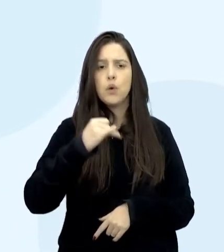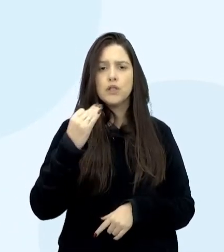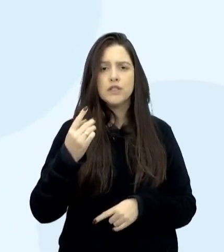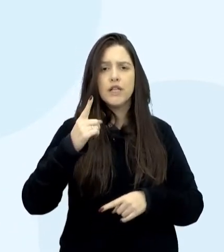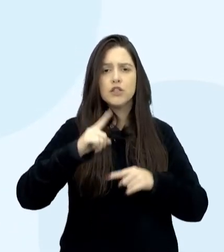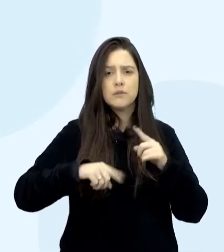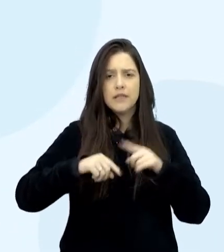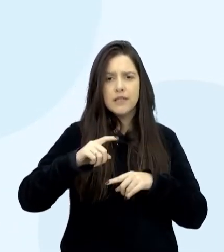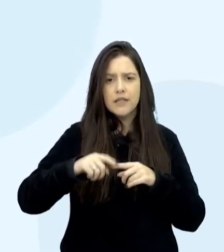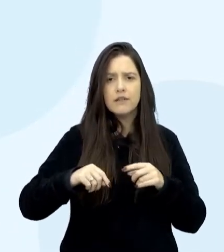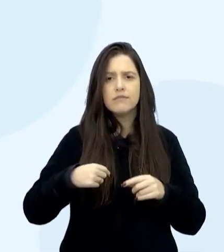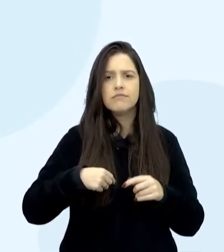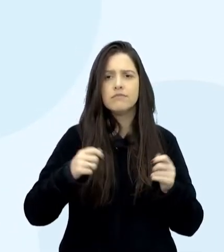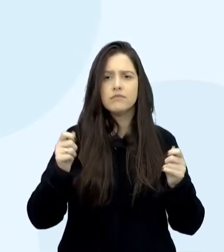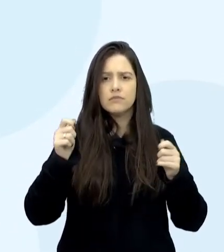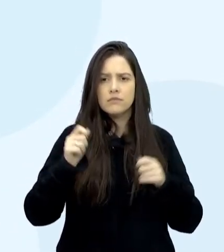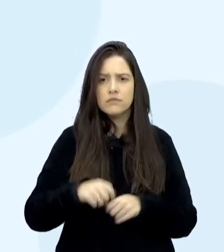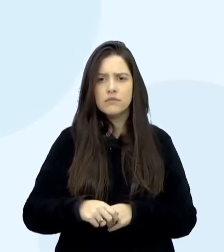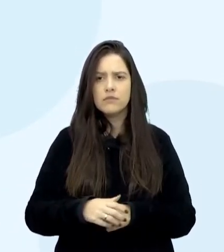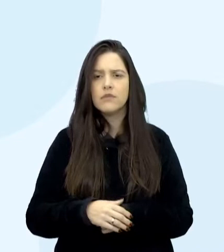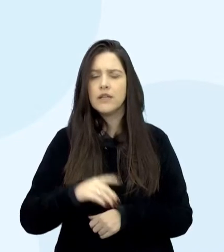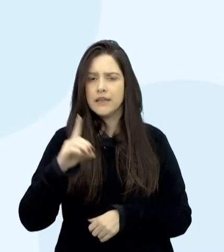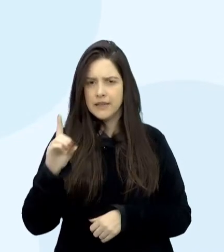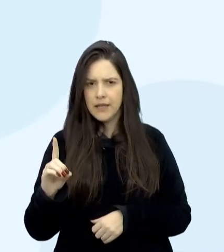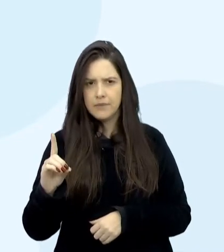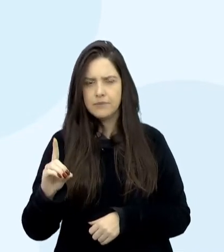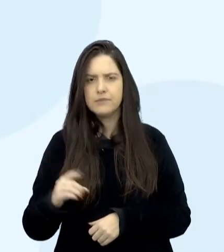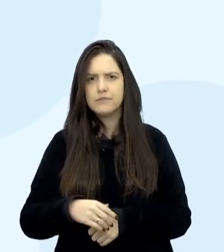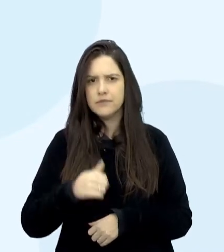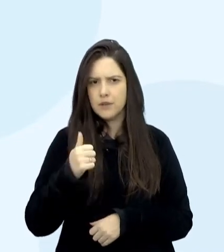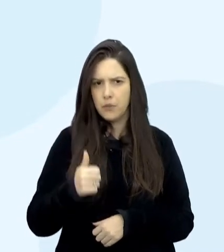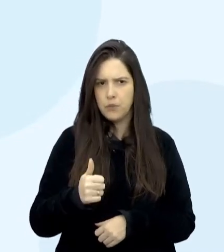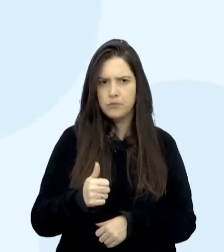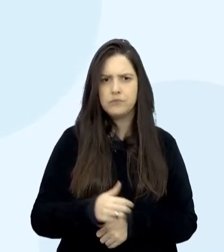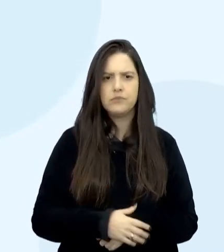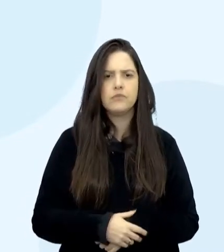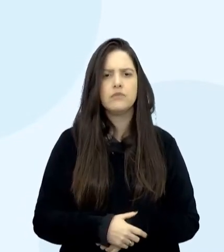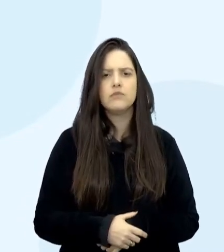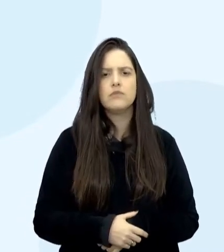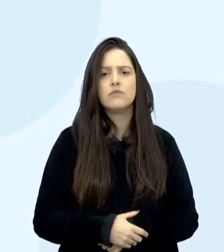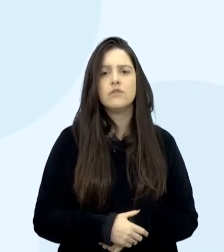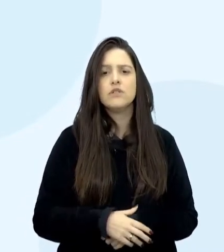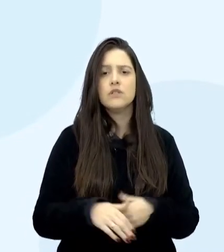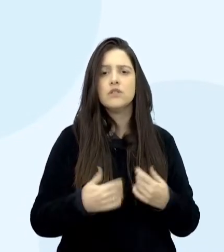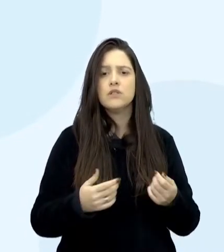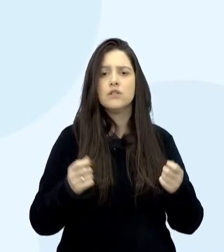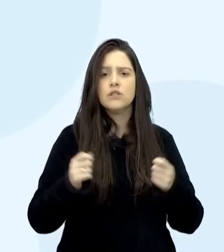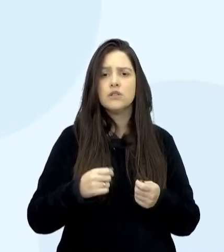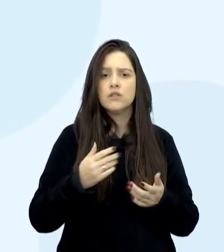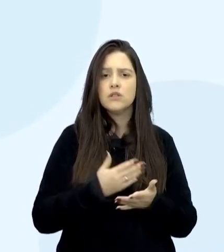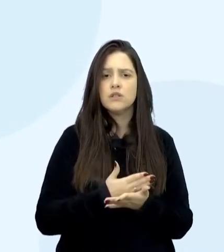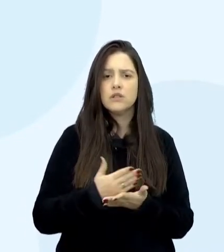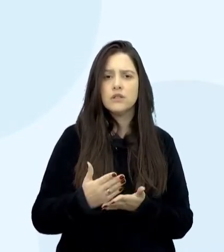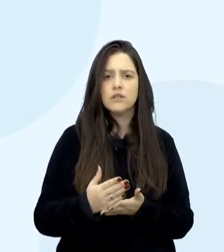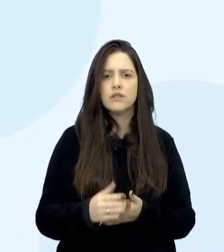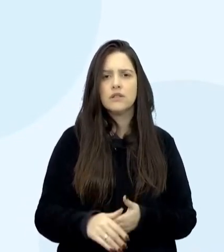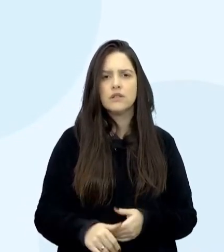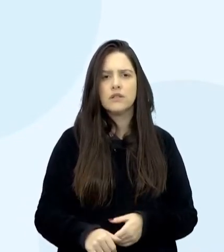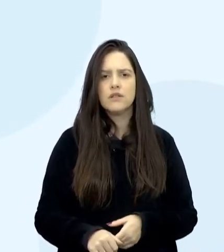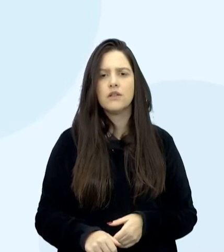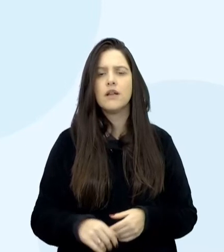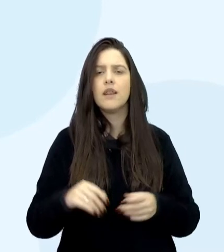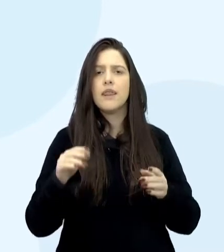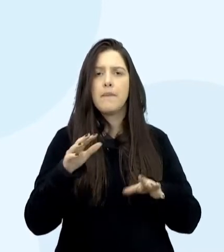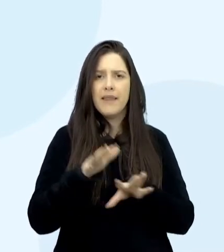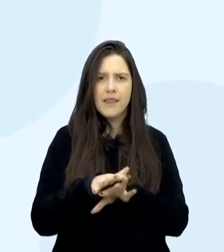para o decaimento inicial eu vou chamar D, tá bom? D de decaimento. Então, inicialmente, a gente já viu aí na física, na